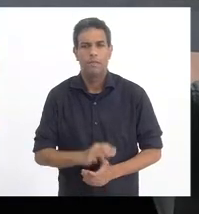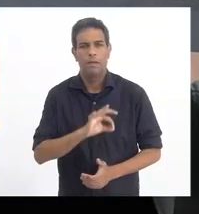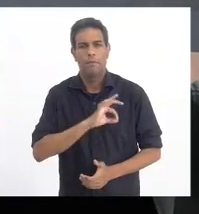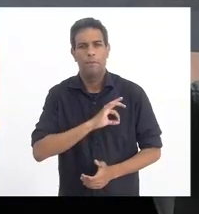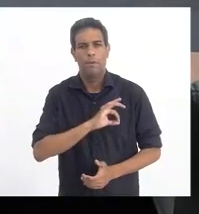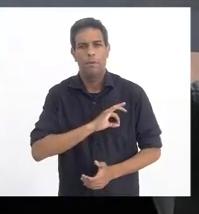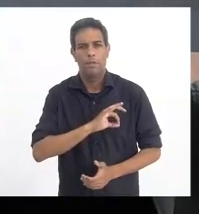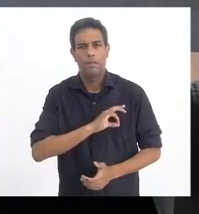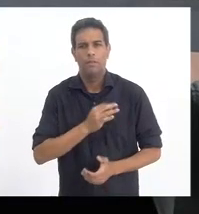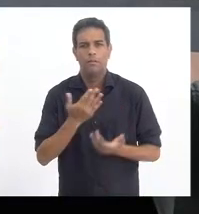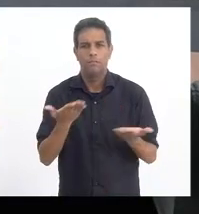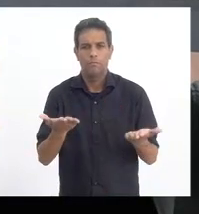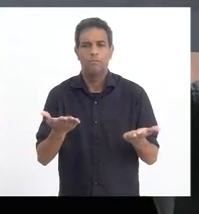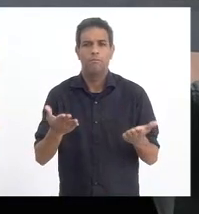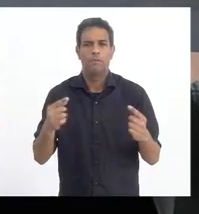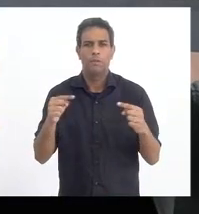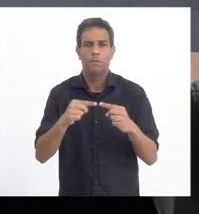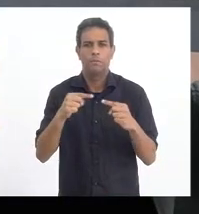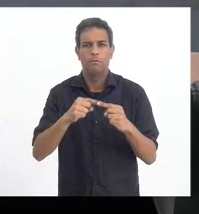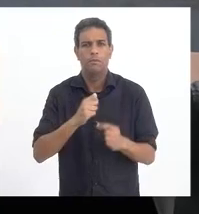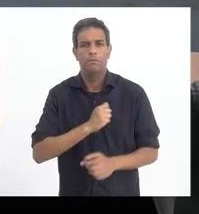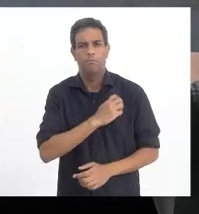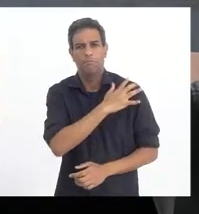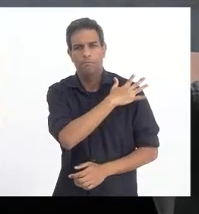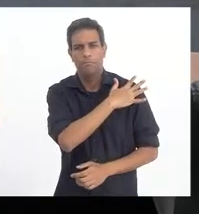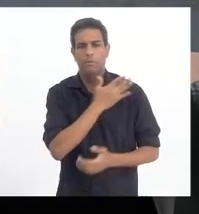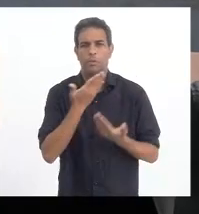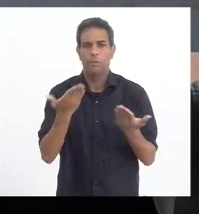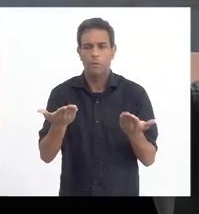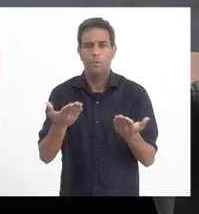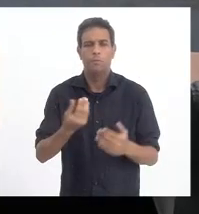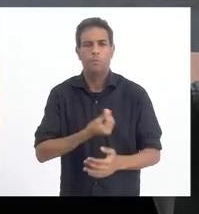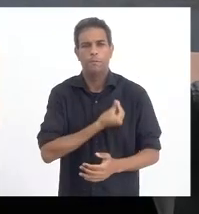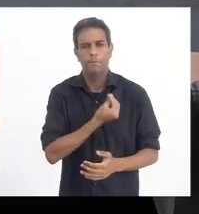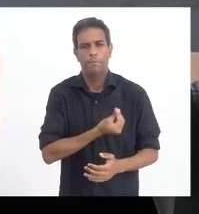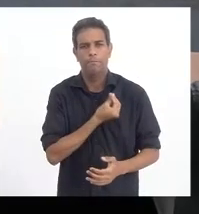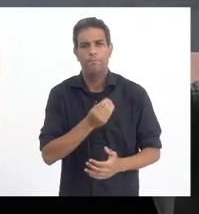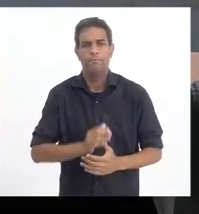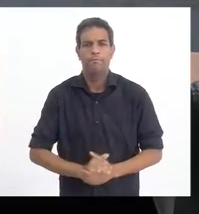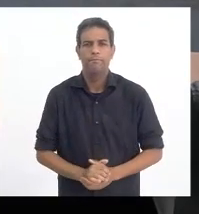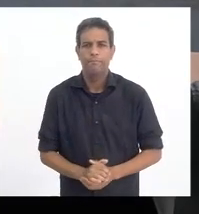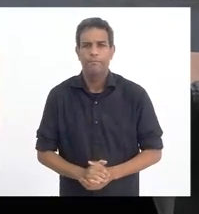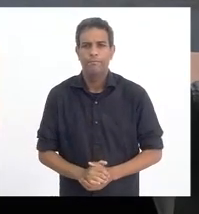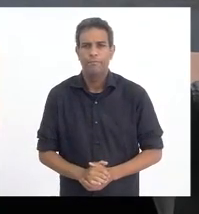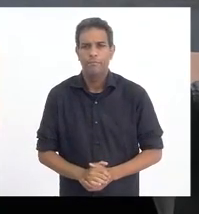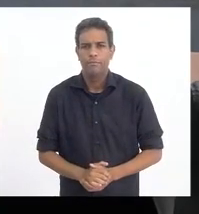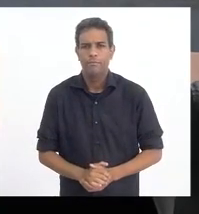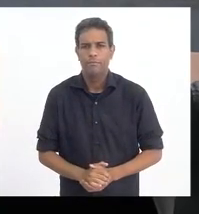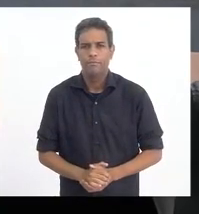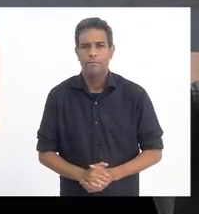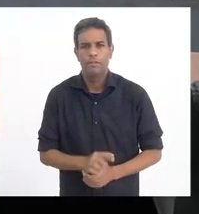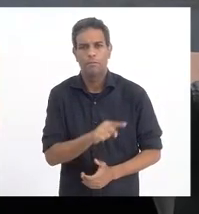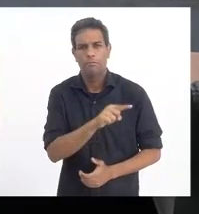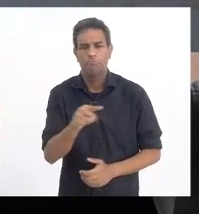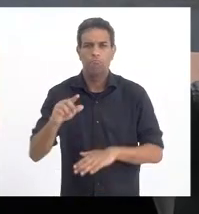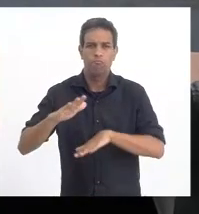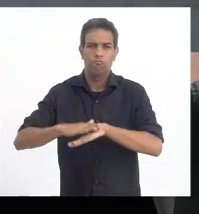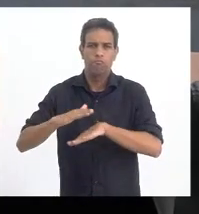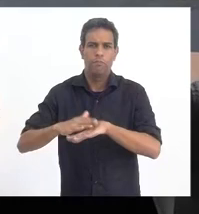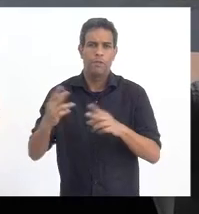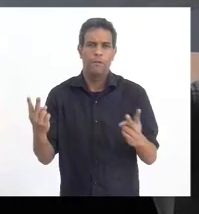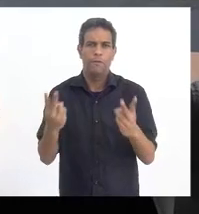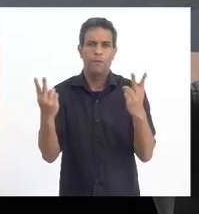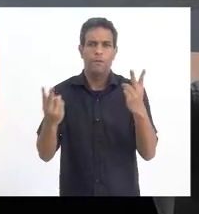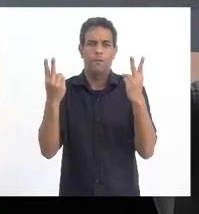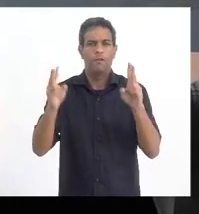Militar tenente-coronel Roberta e também conosco quero citá-los tem sido valiosíssimas